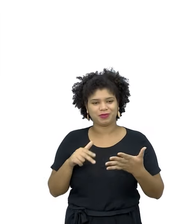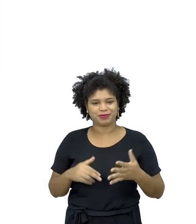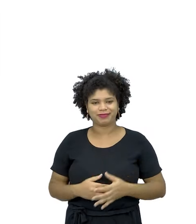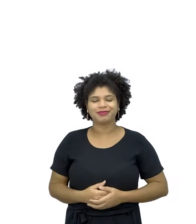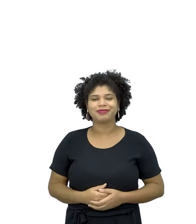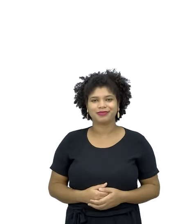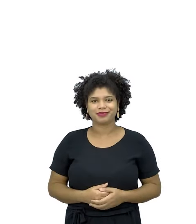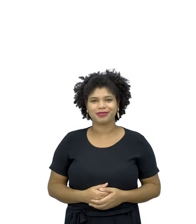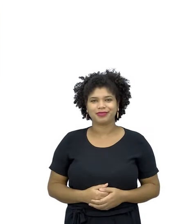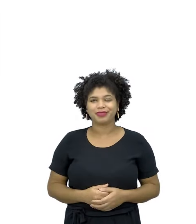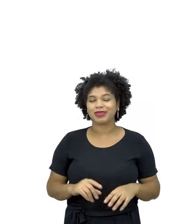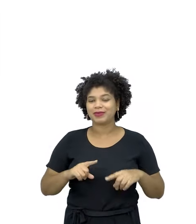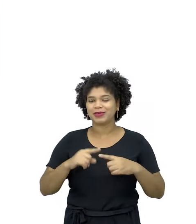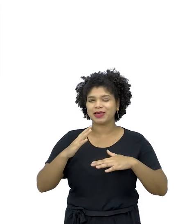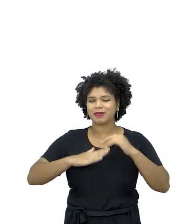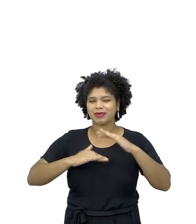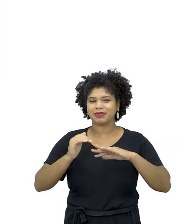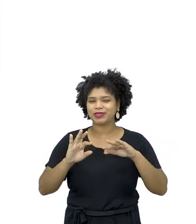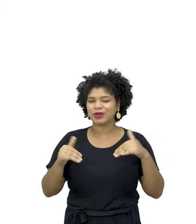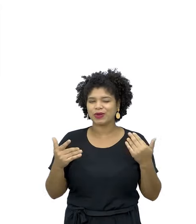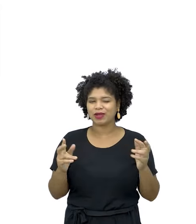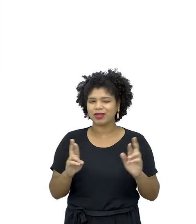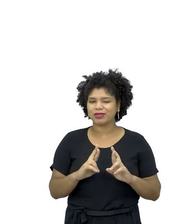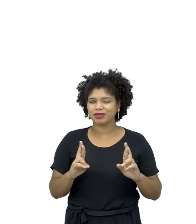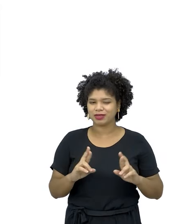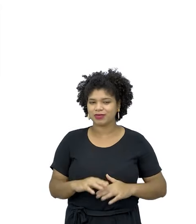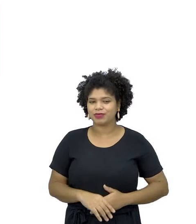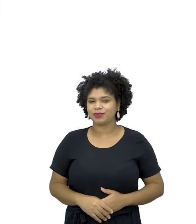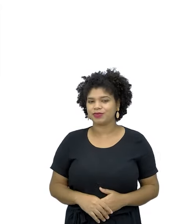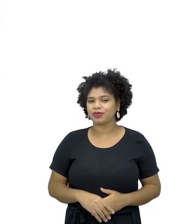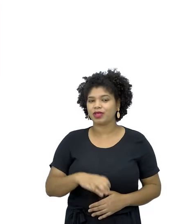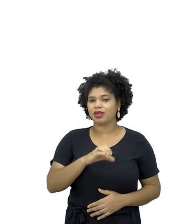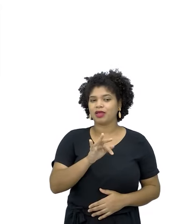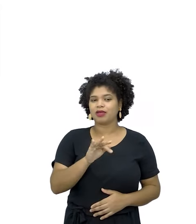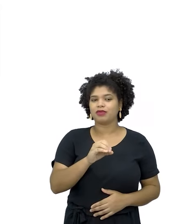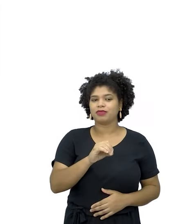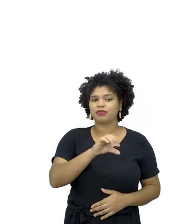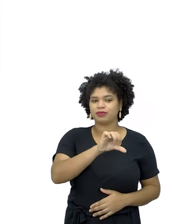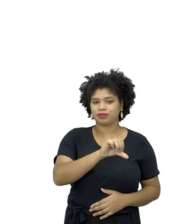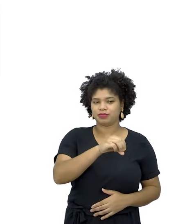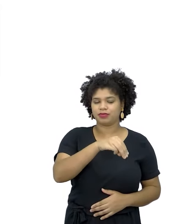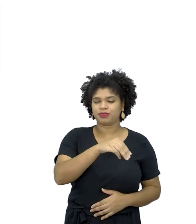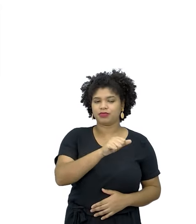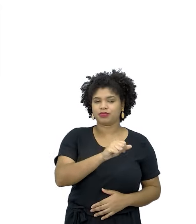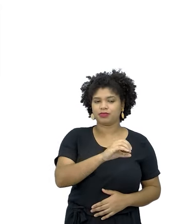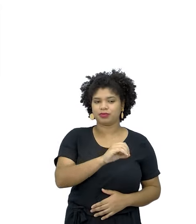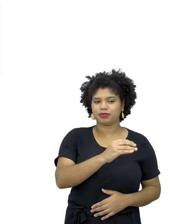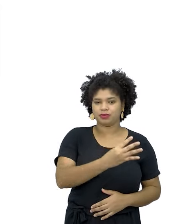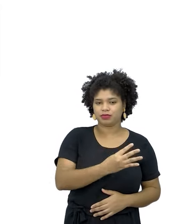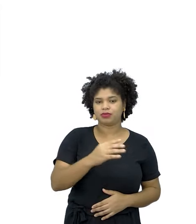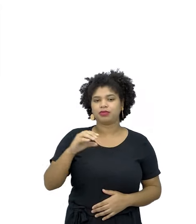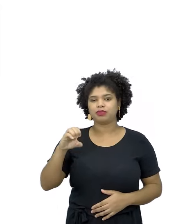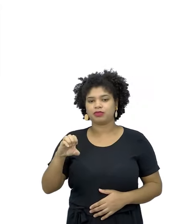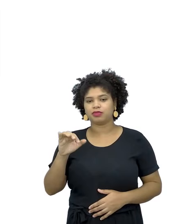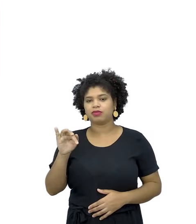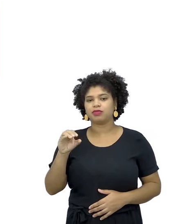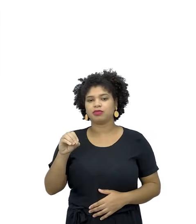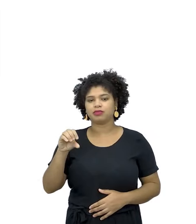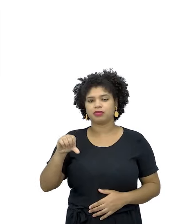aí? Quais seriam as habilidades envolvidas? Resolver e elaborar situações, problemas com números reais, inclusive com